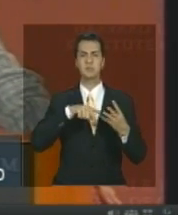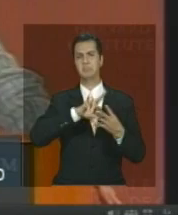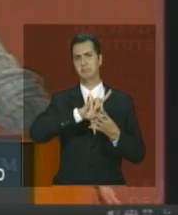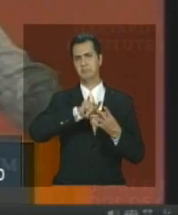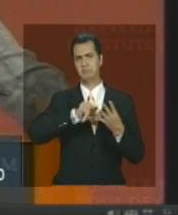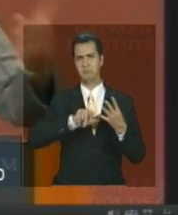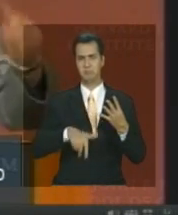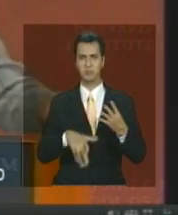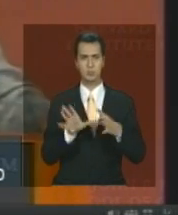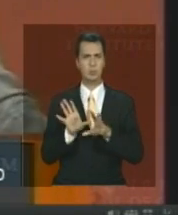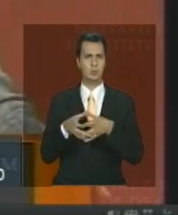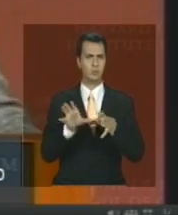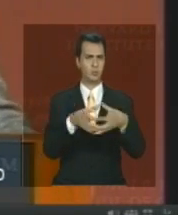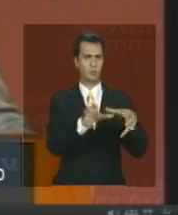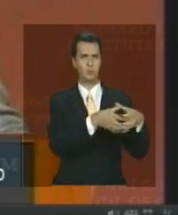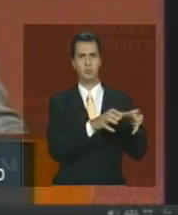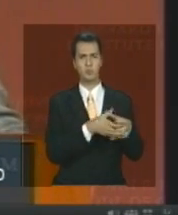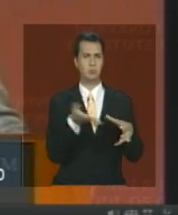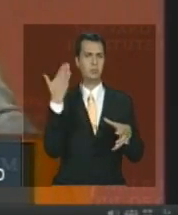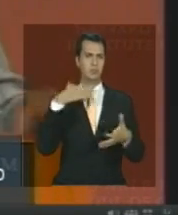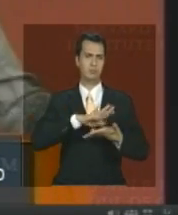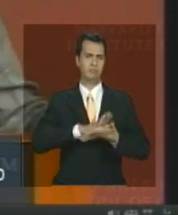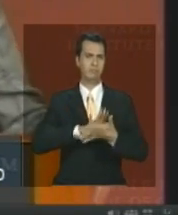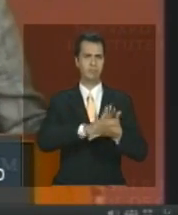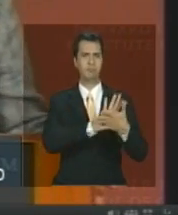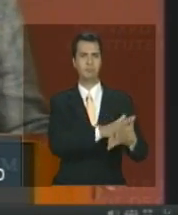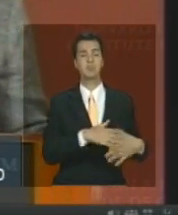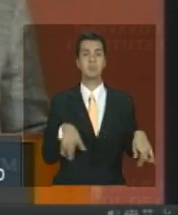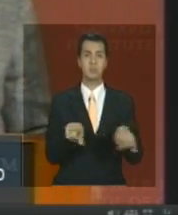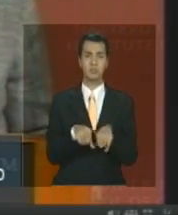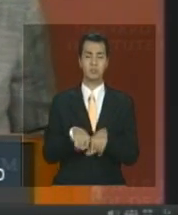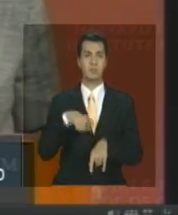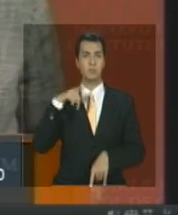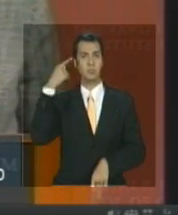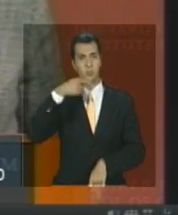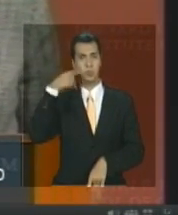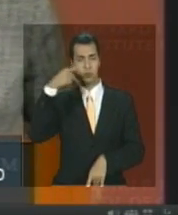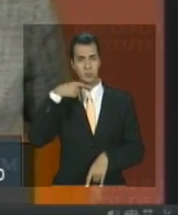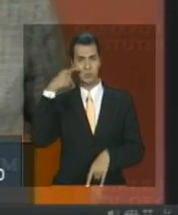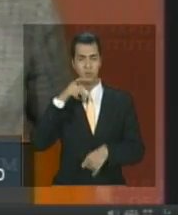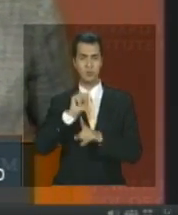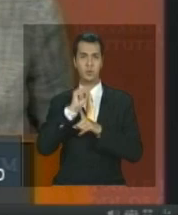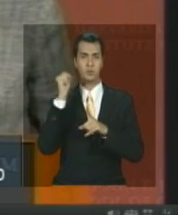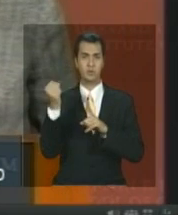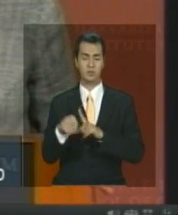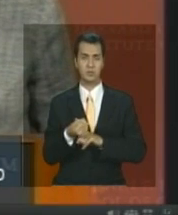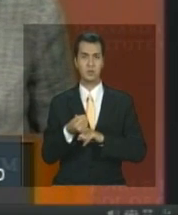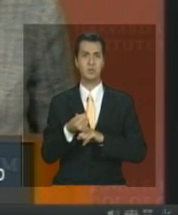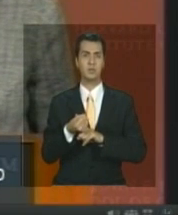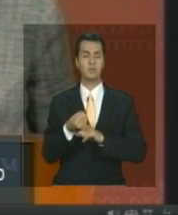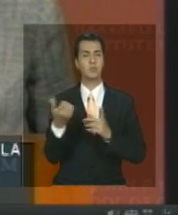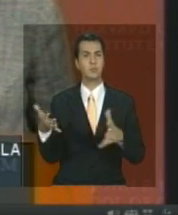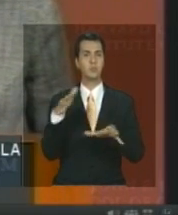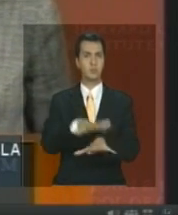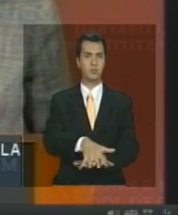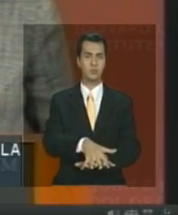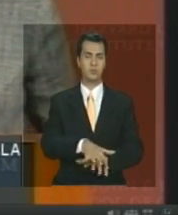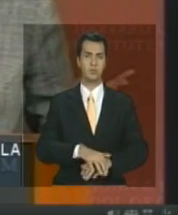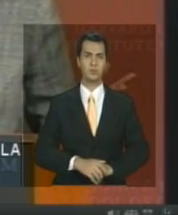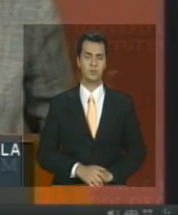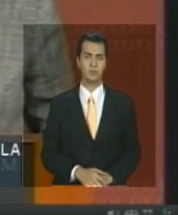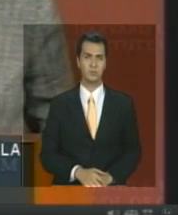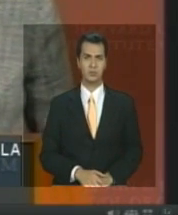segmentos discriminados, além, obviamente, de uma política social extremamente inclusiva,